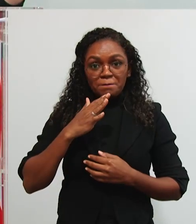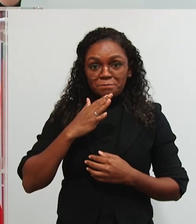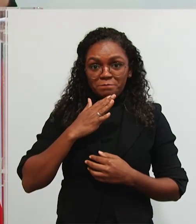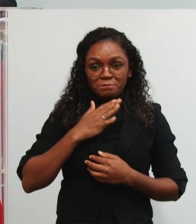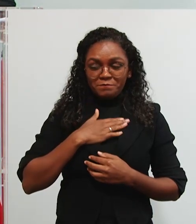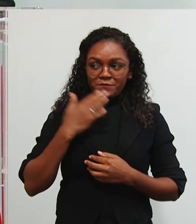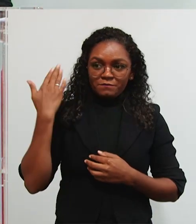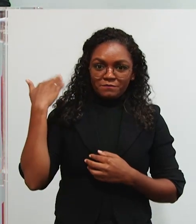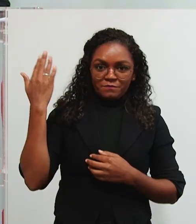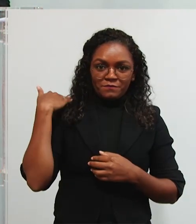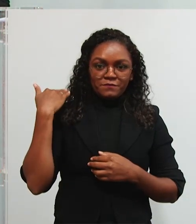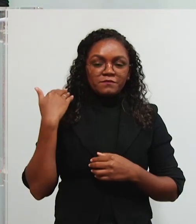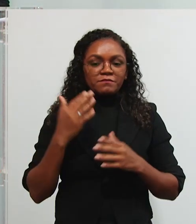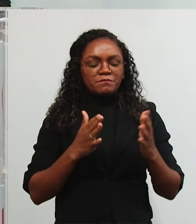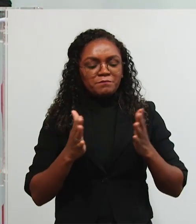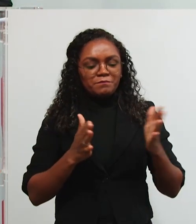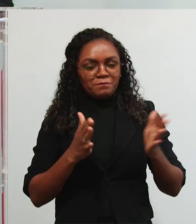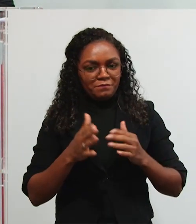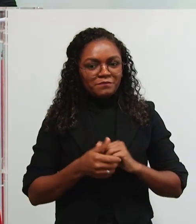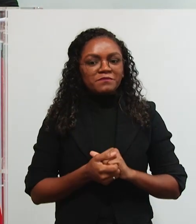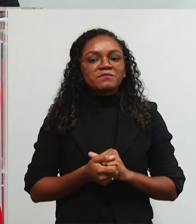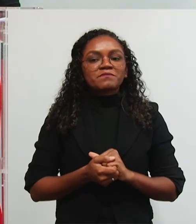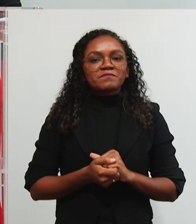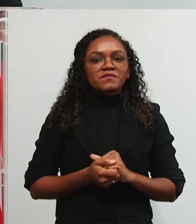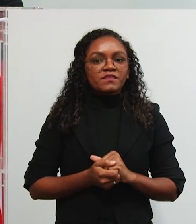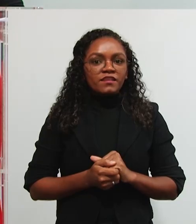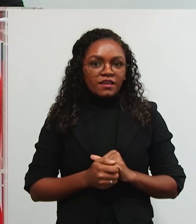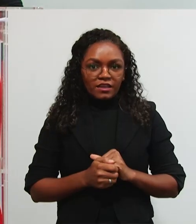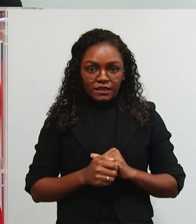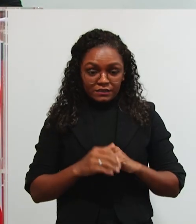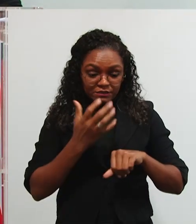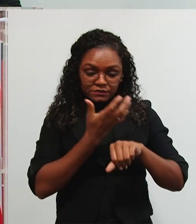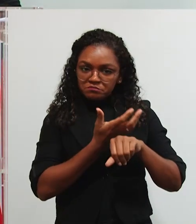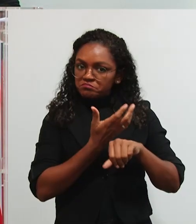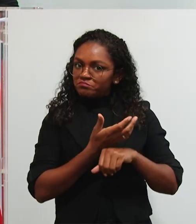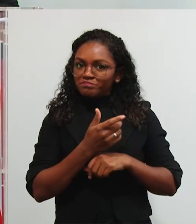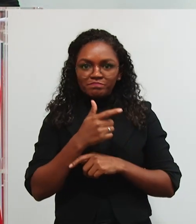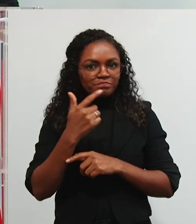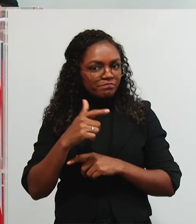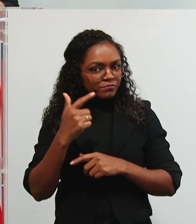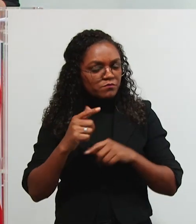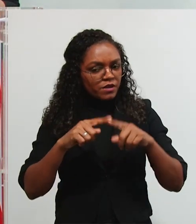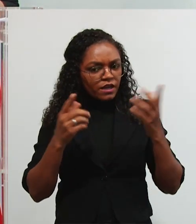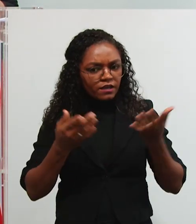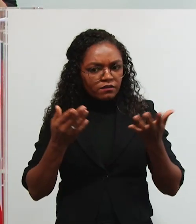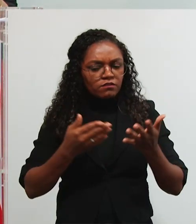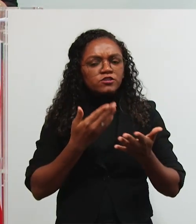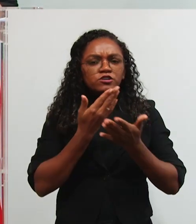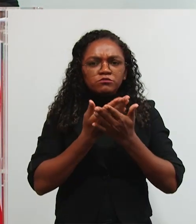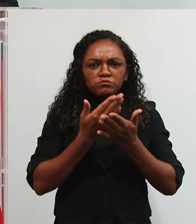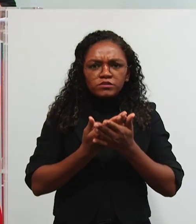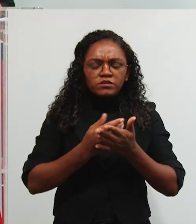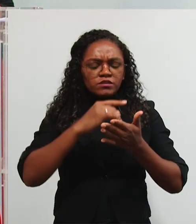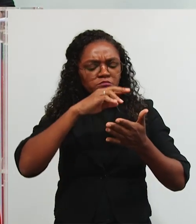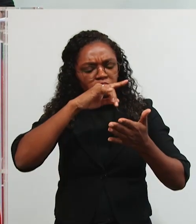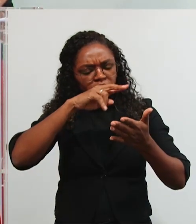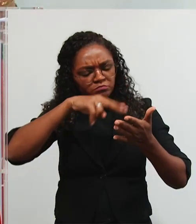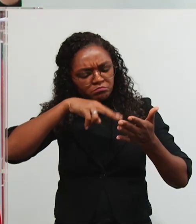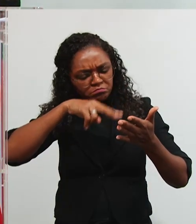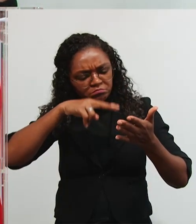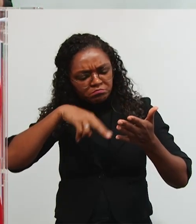algumas sugestões gerais de adaptações. Como nós vimos, é muito específico o aluno. Nós